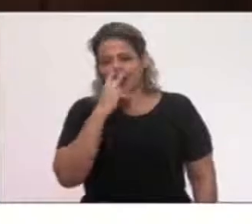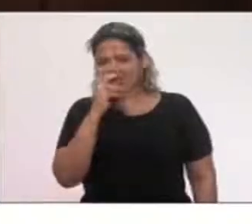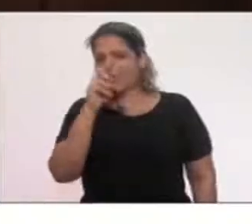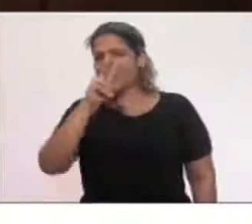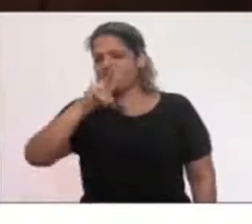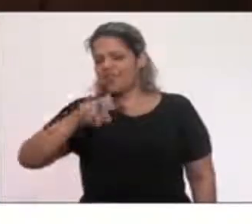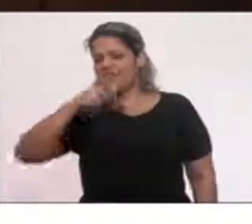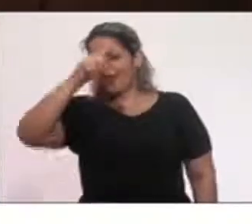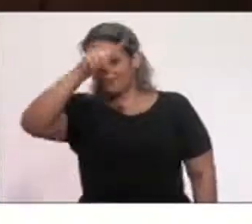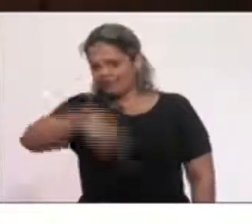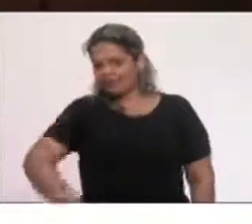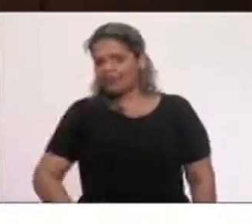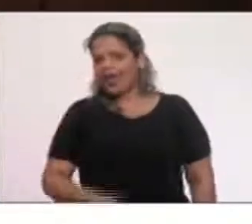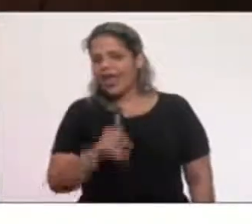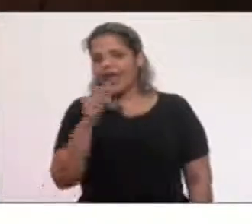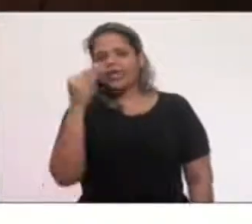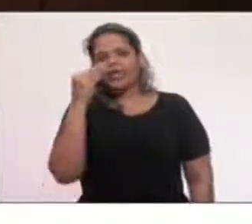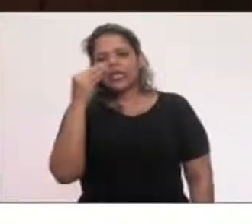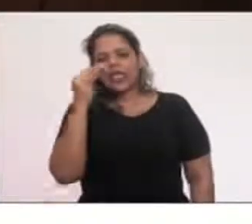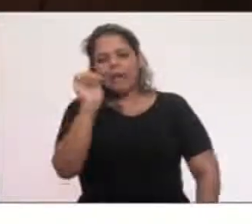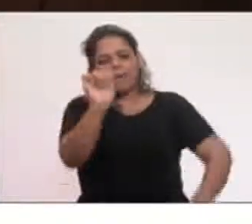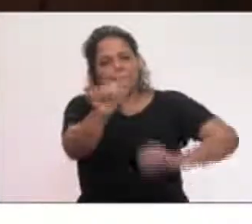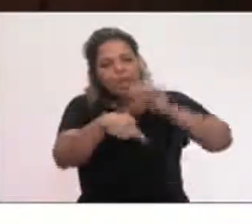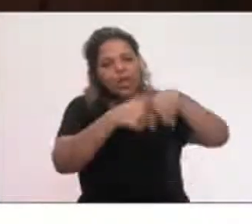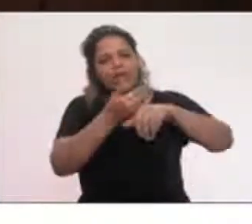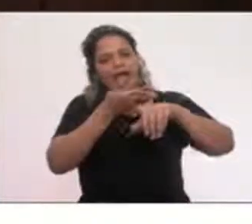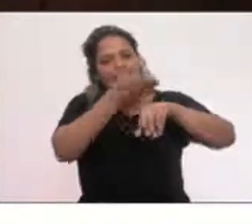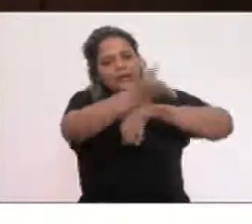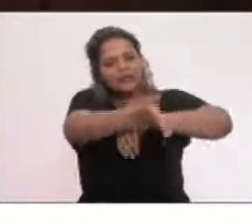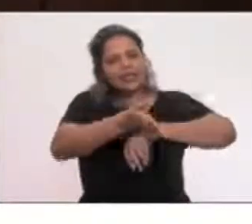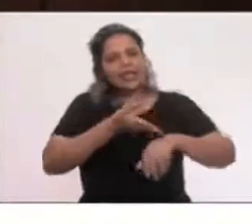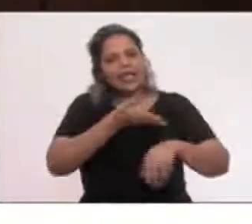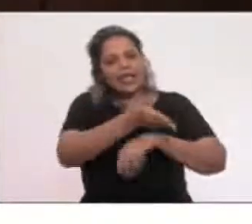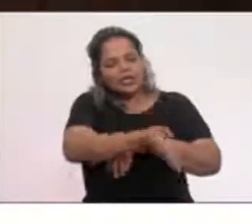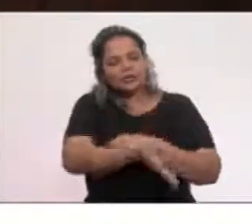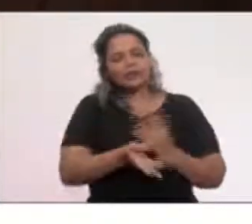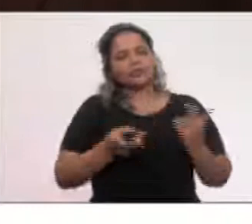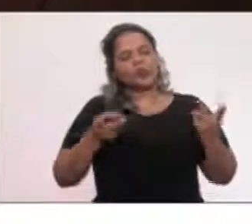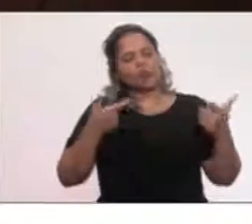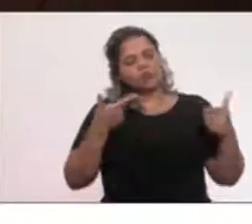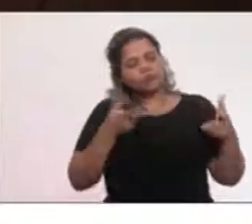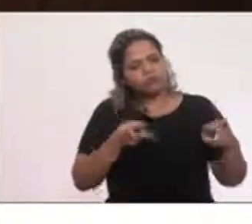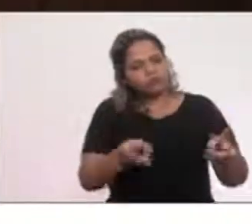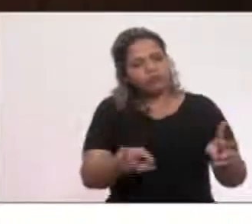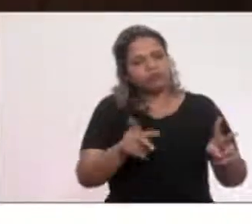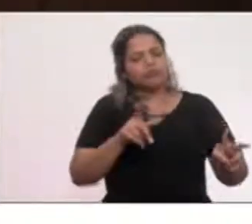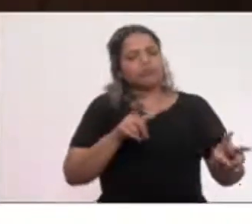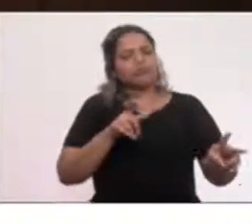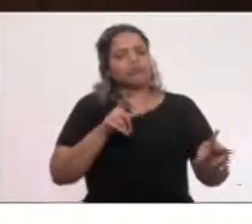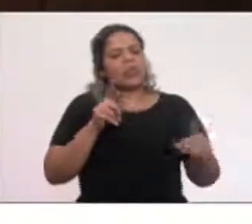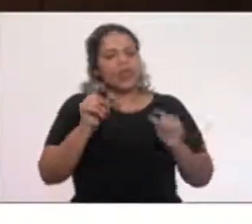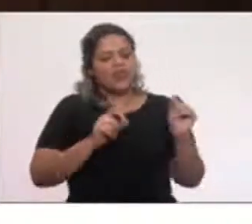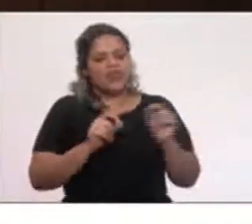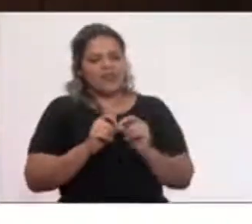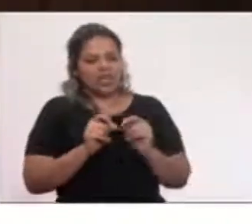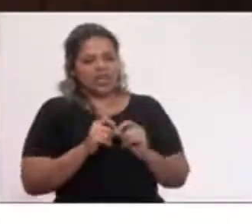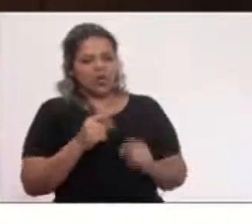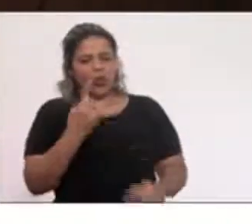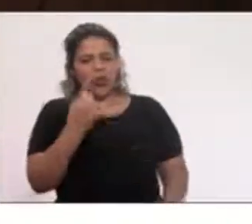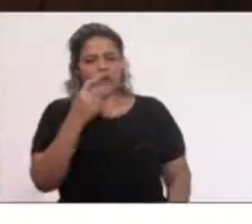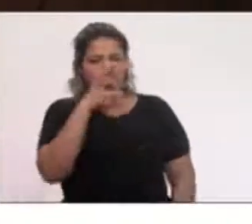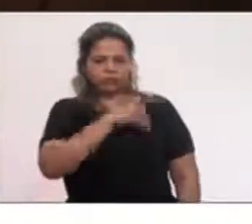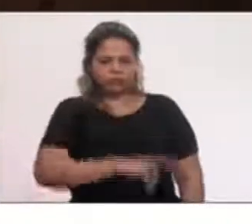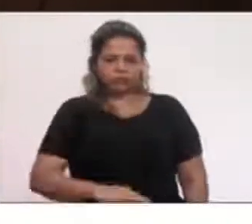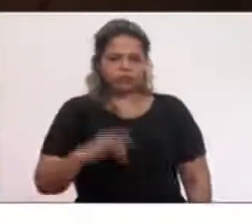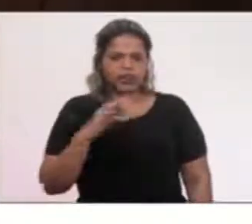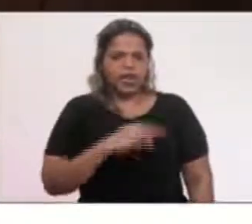no Congresso, é a tentativa de mudar o acesso ao benefício de prestação continuada, passando a ser no valor de um salário